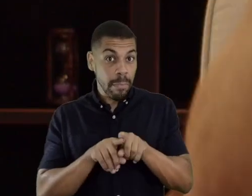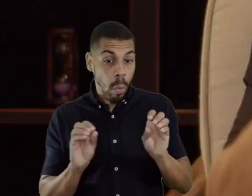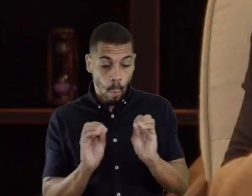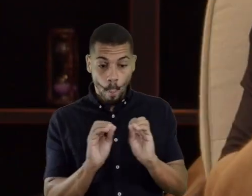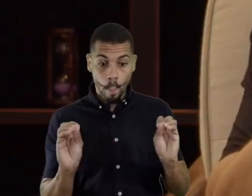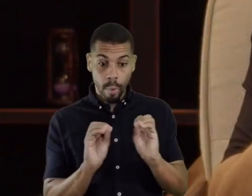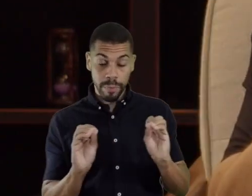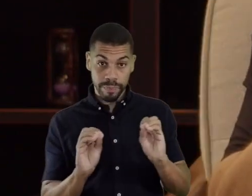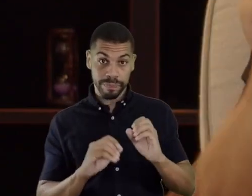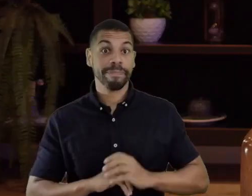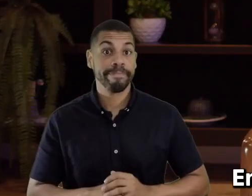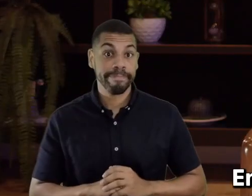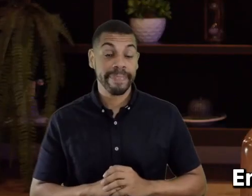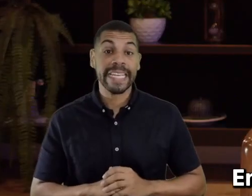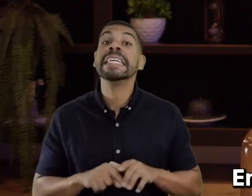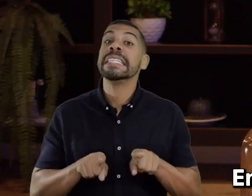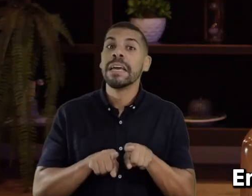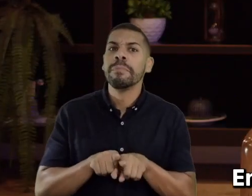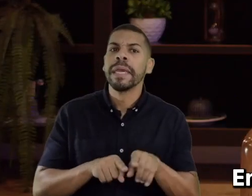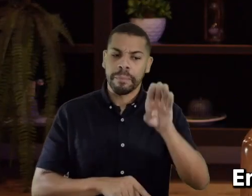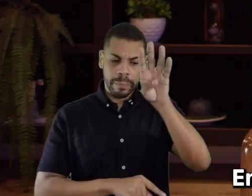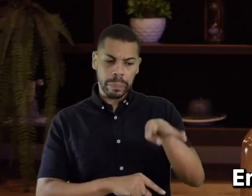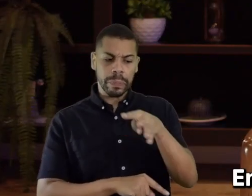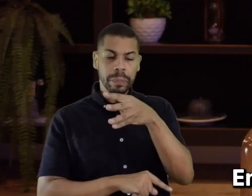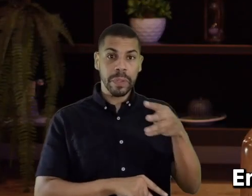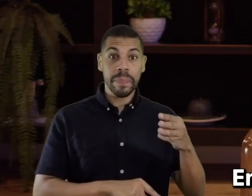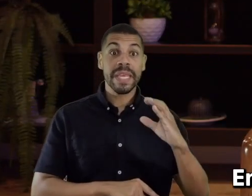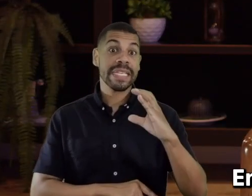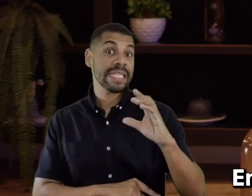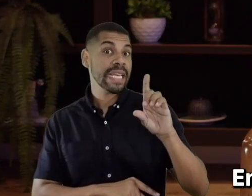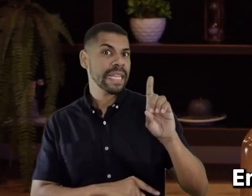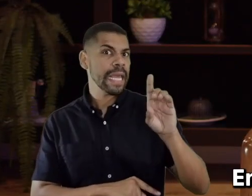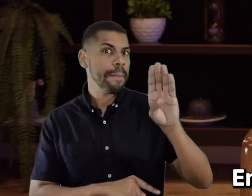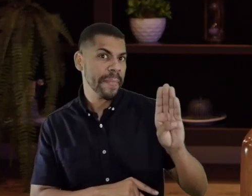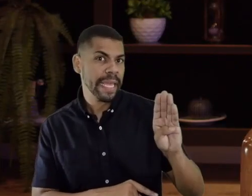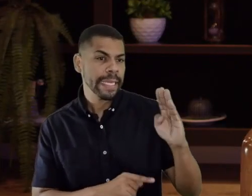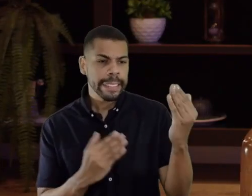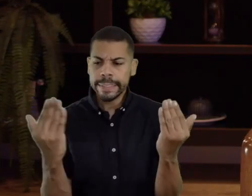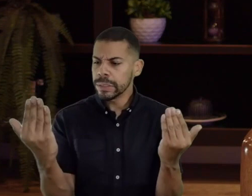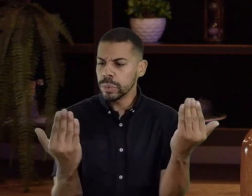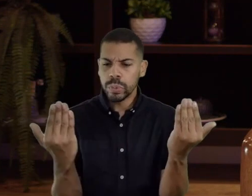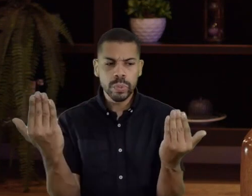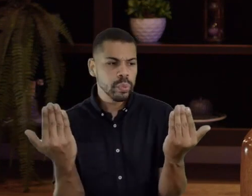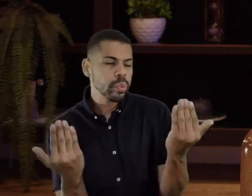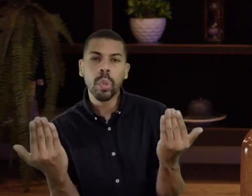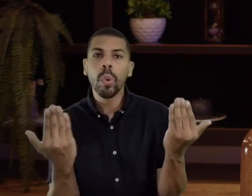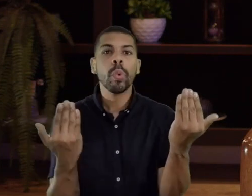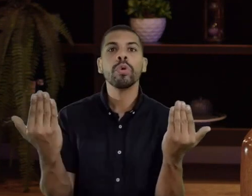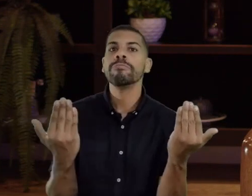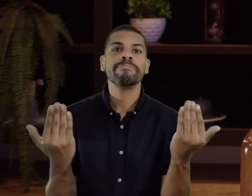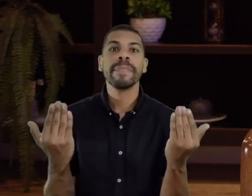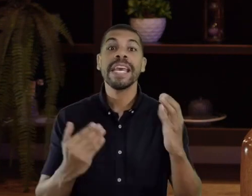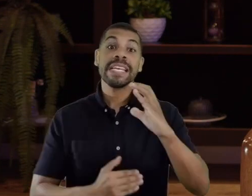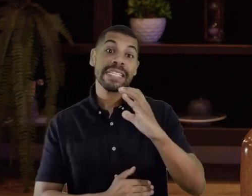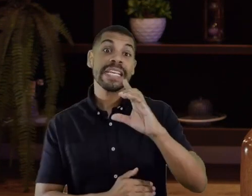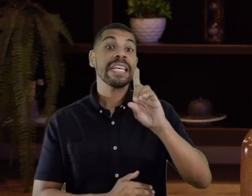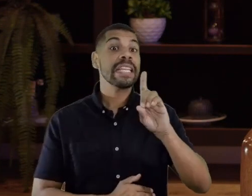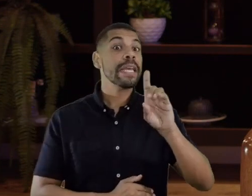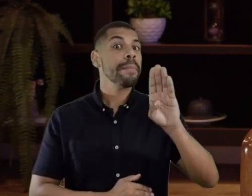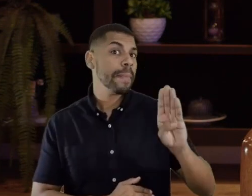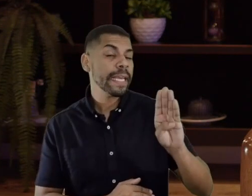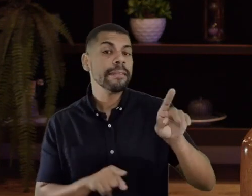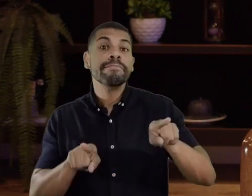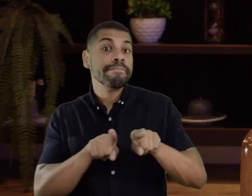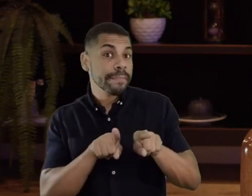que chama taxa equivalente CDB então ele faz uma conta de quanto é a eles eles a e a quanto a lei que vale como se ela fosse